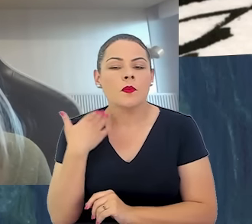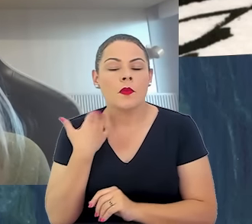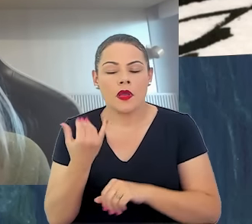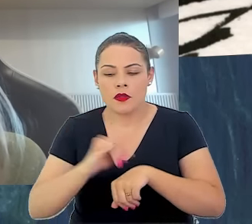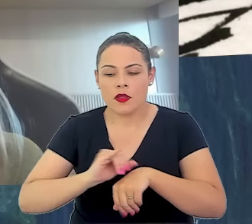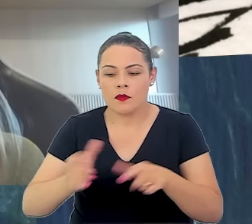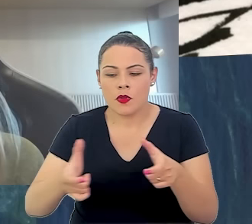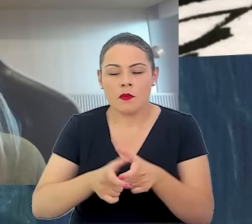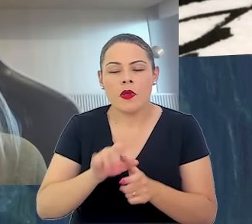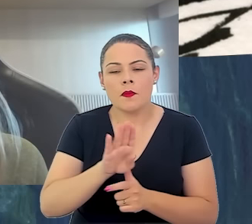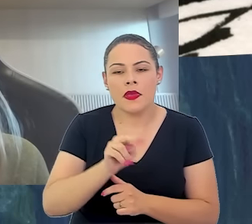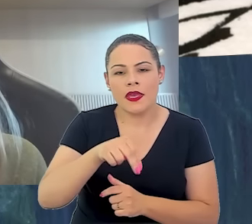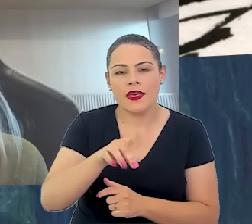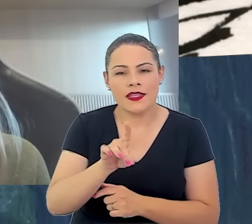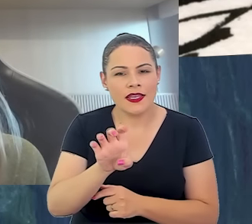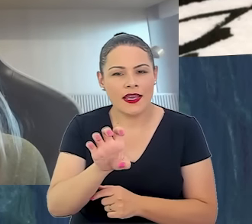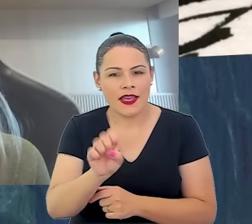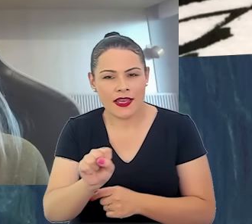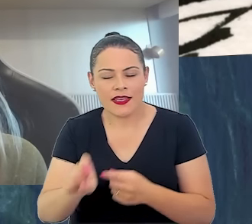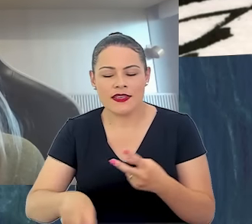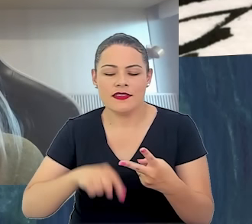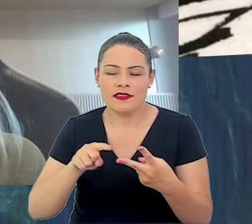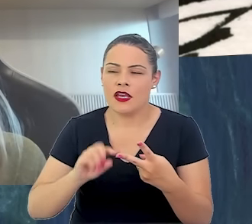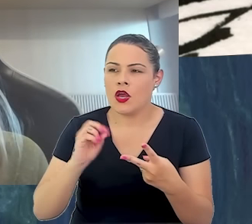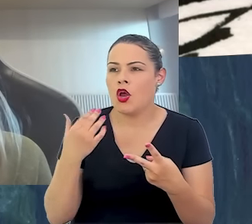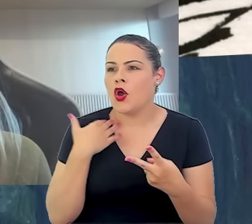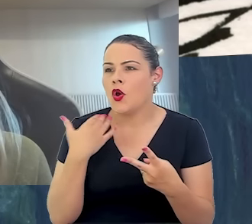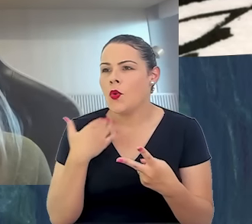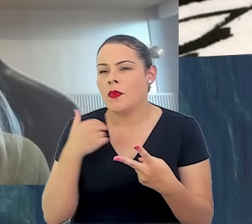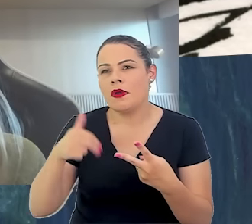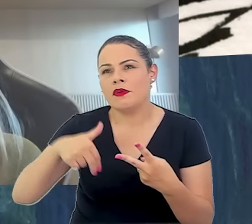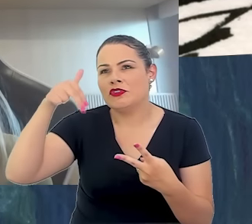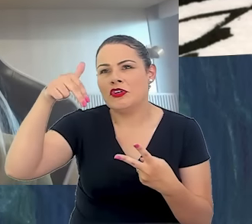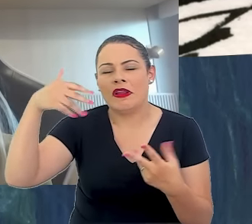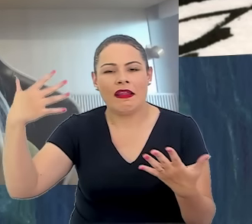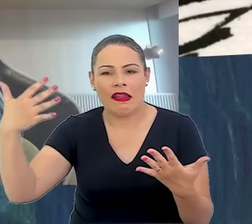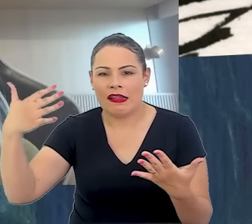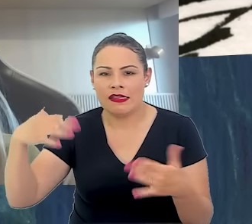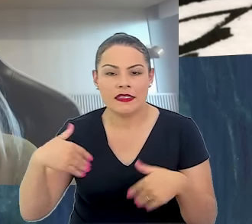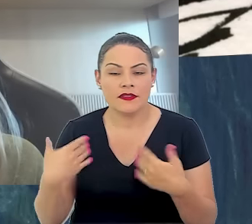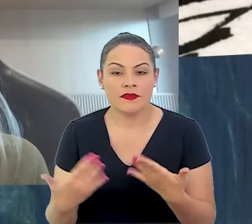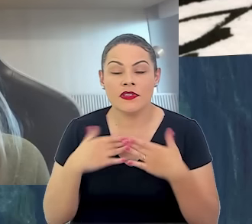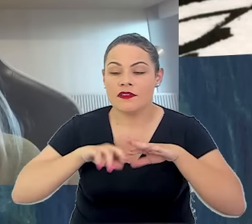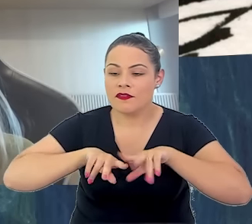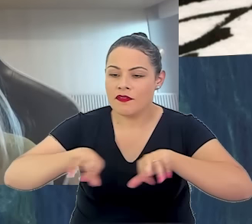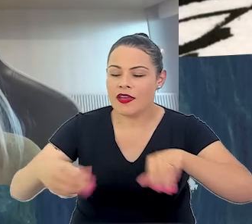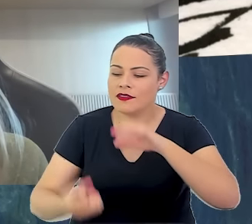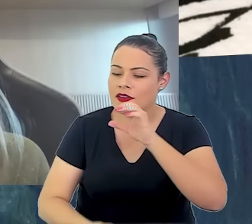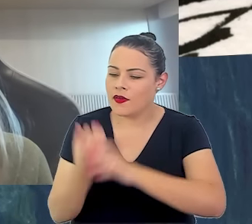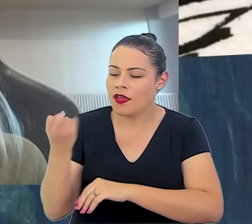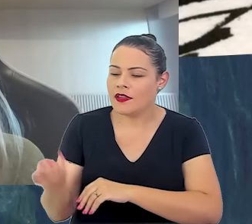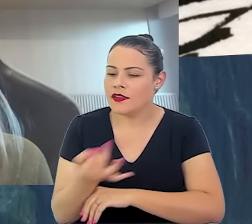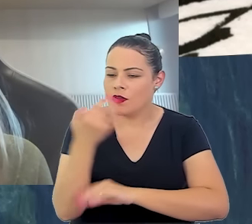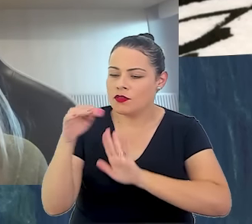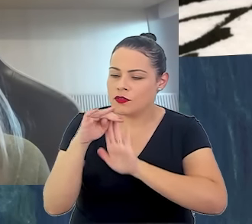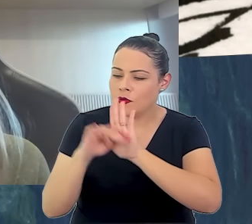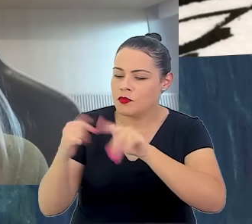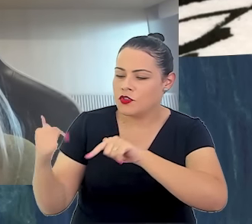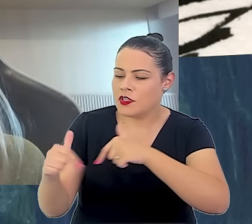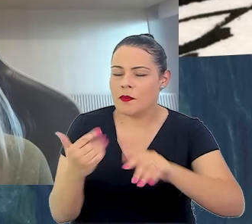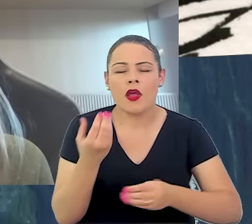locais próprio BNDS ou você pegar bancos como do Nordeste essa esse tipo de coisa também criando esses como é que você